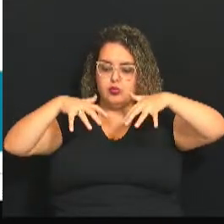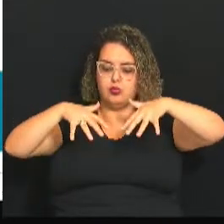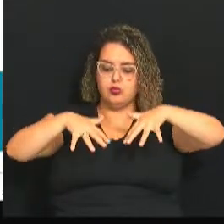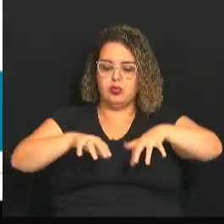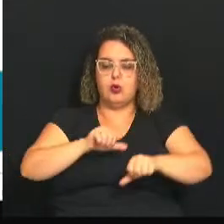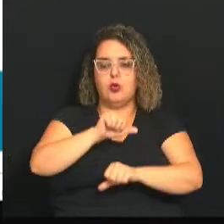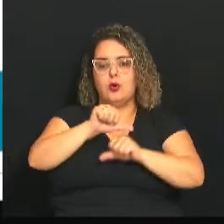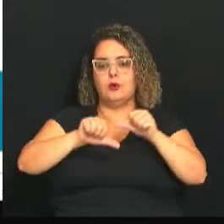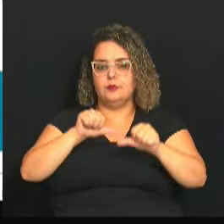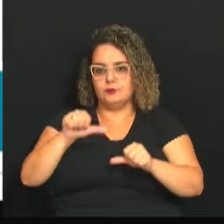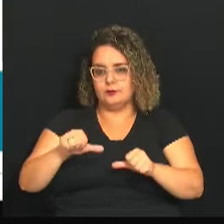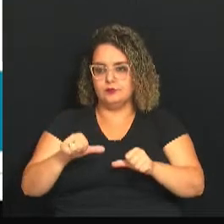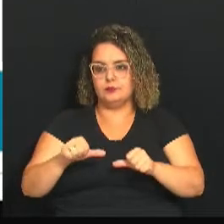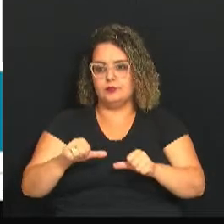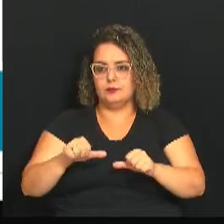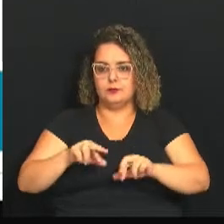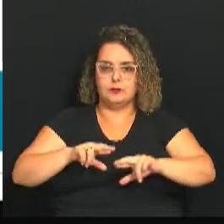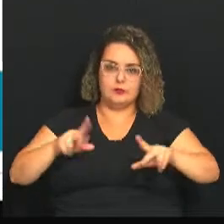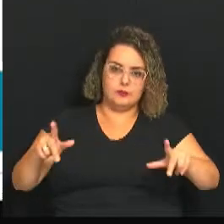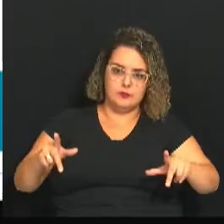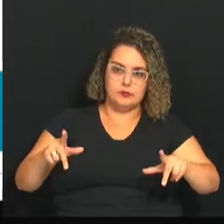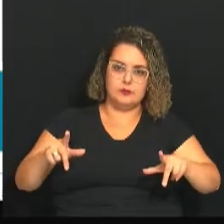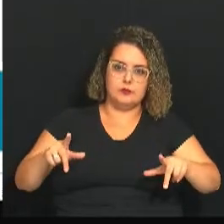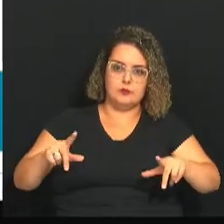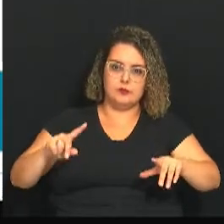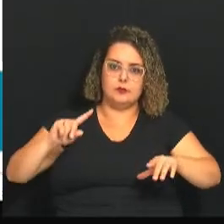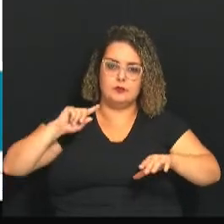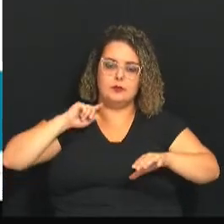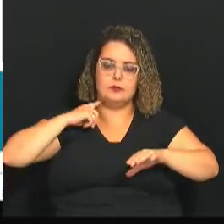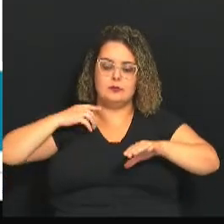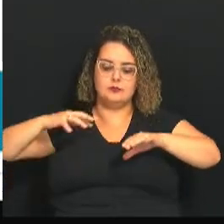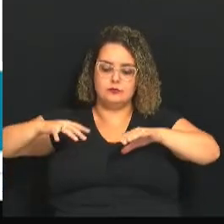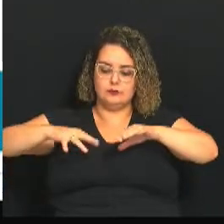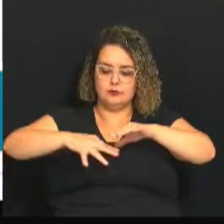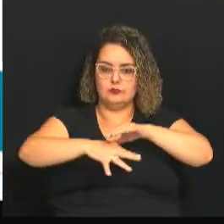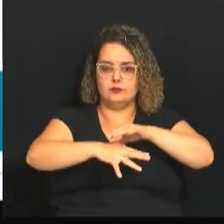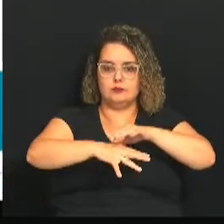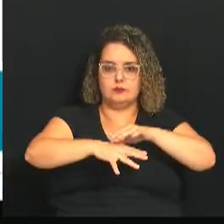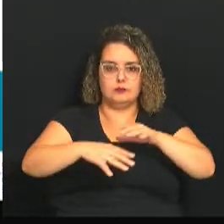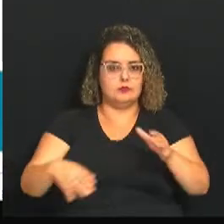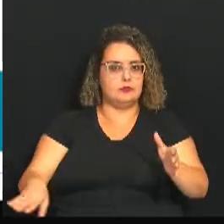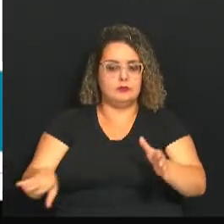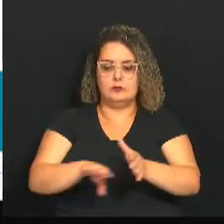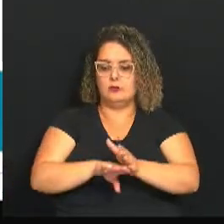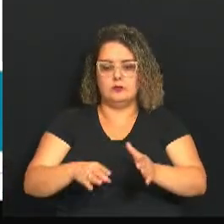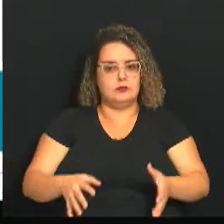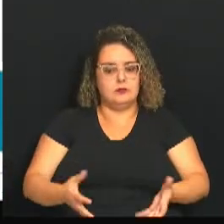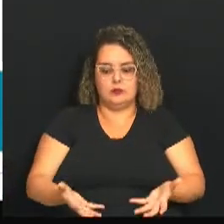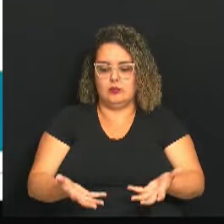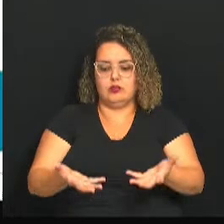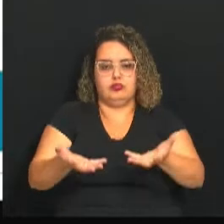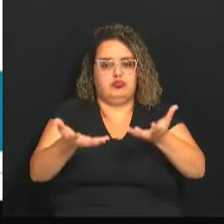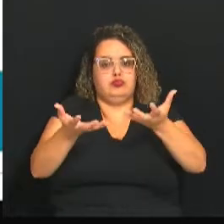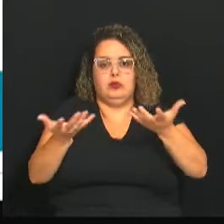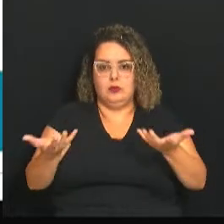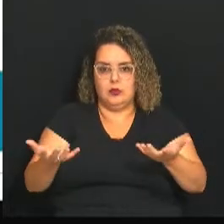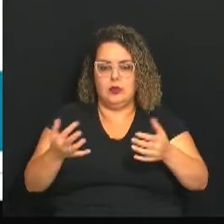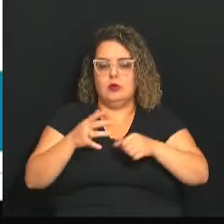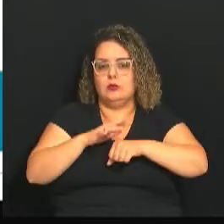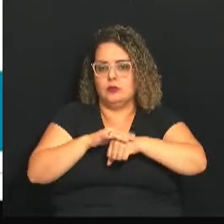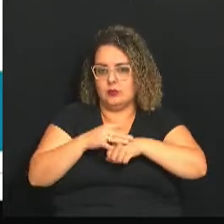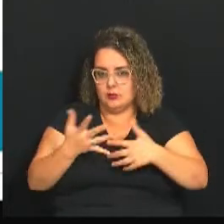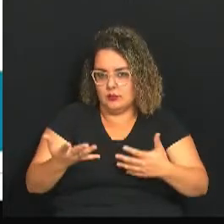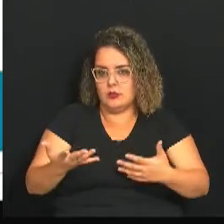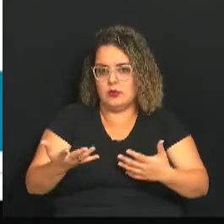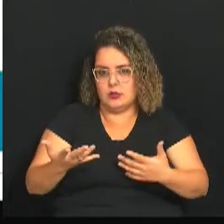diferente da rede de esgotos, porque a gente não quer que o esgoto venha para a superfície, né, e traga doenças associadas